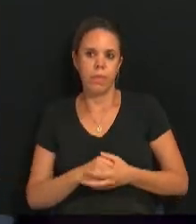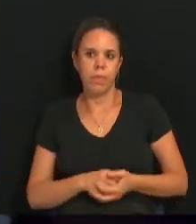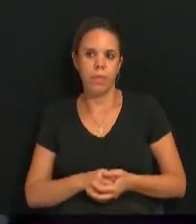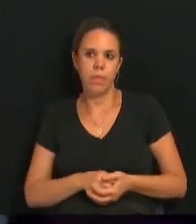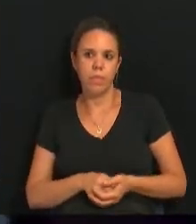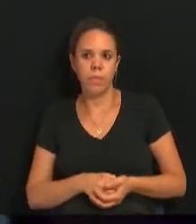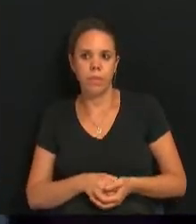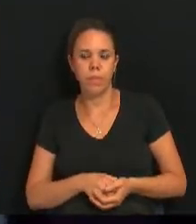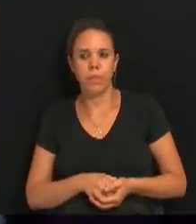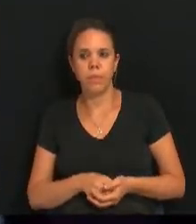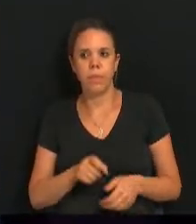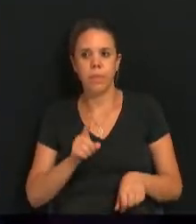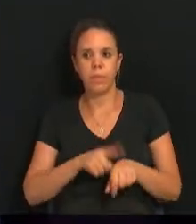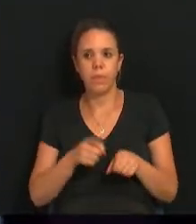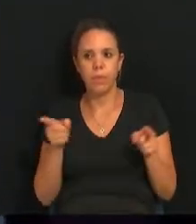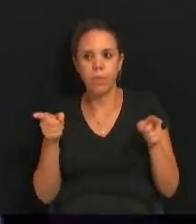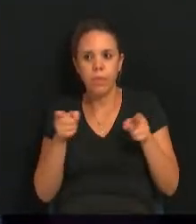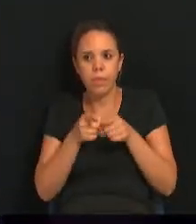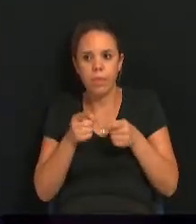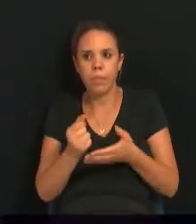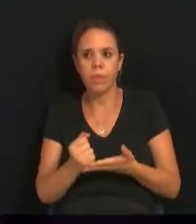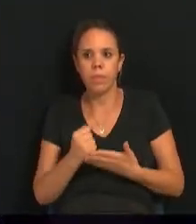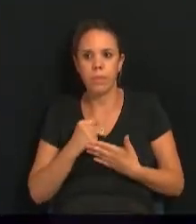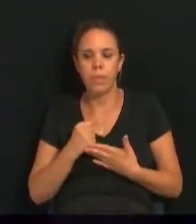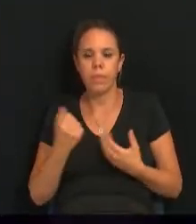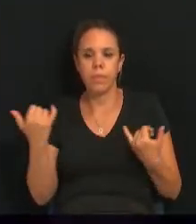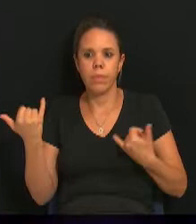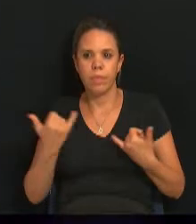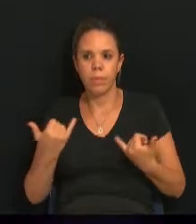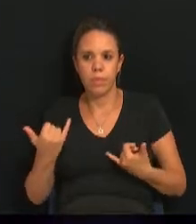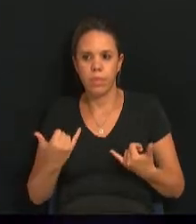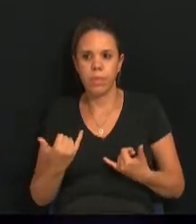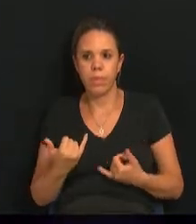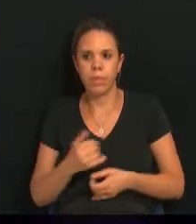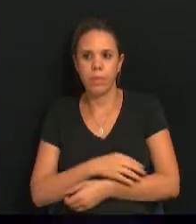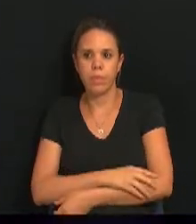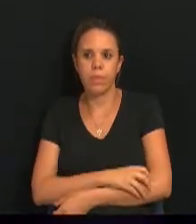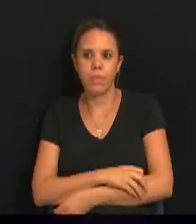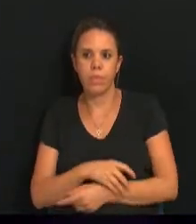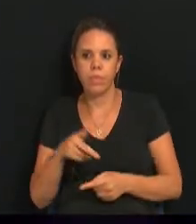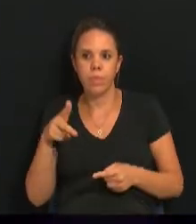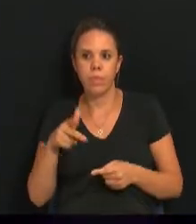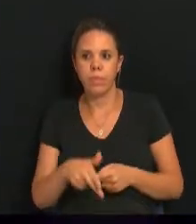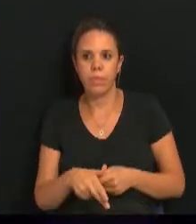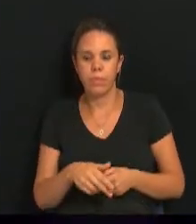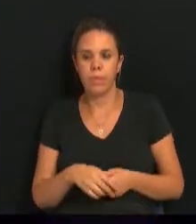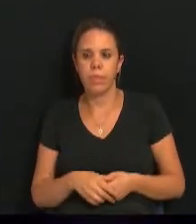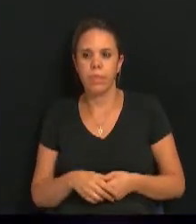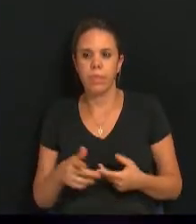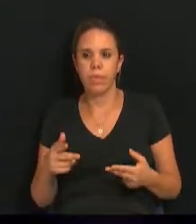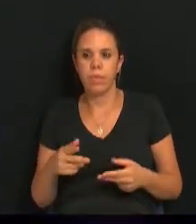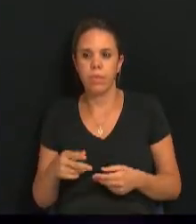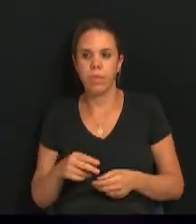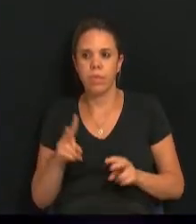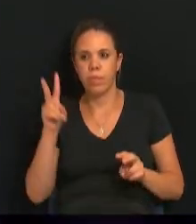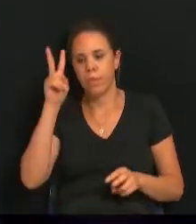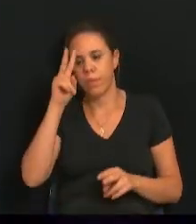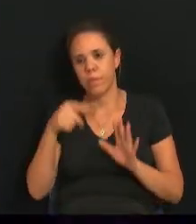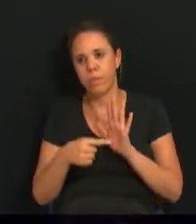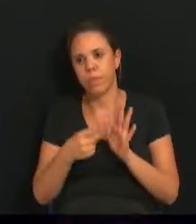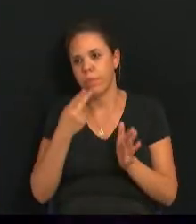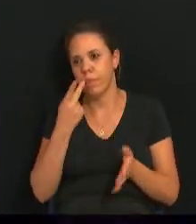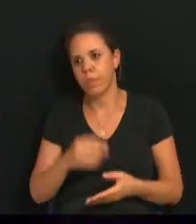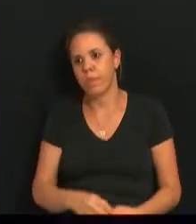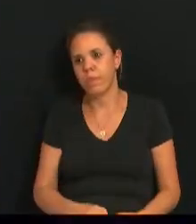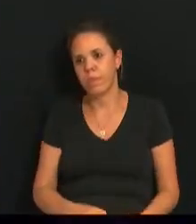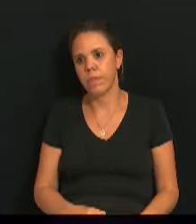O tempo é curtinho aqui, Guida, por favor, me ajuda aí na questão para cortar, tá? Se for o caso, depois algumas coisas que eu tenho recortado aqui para falar, eu